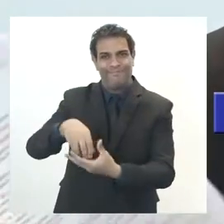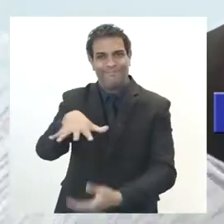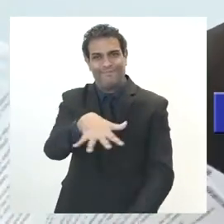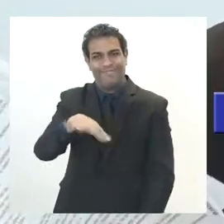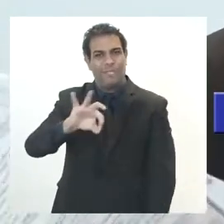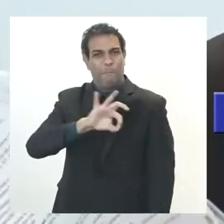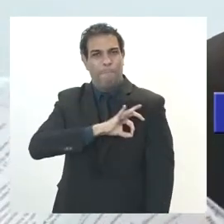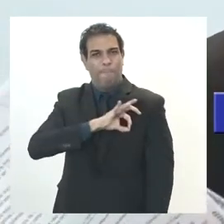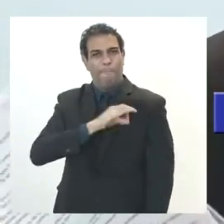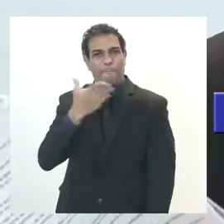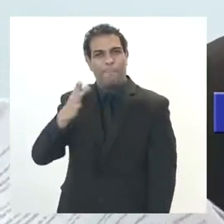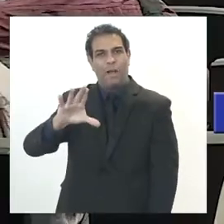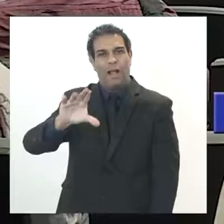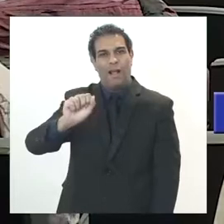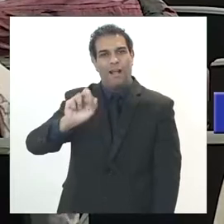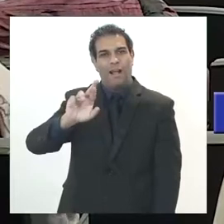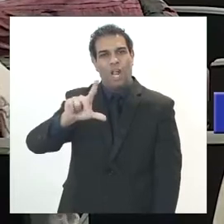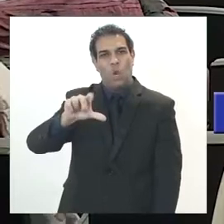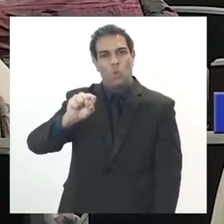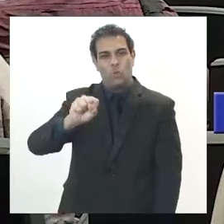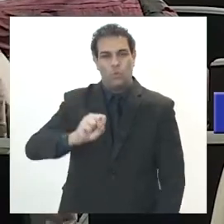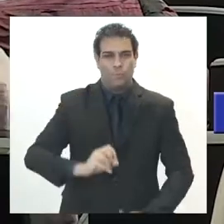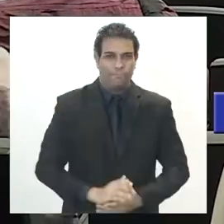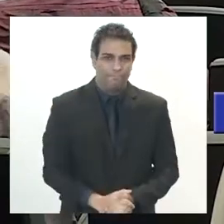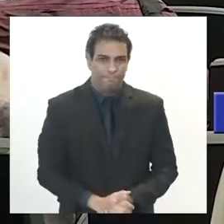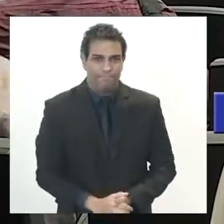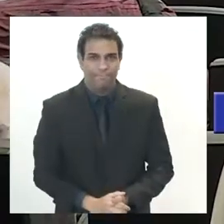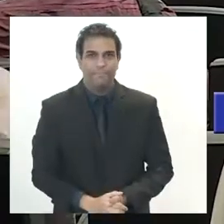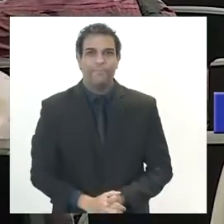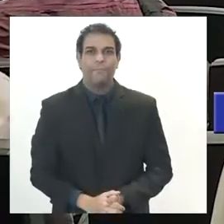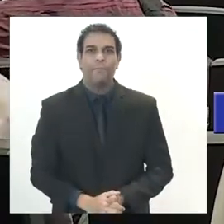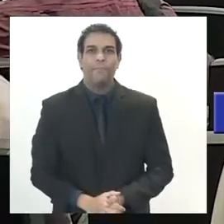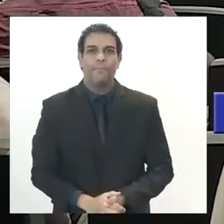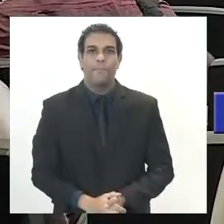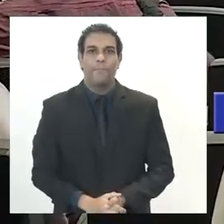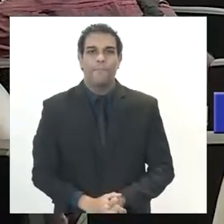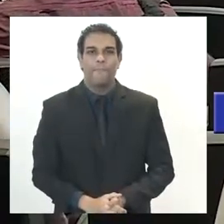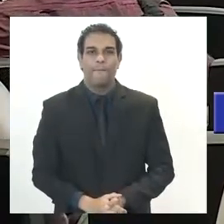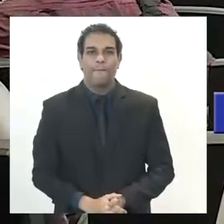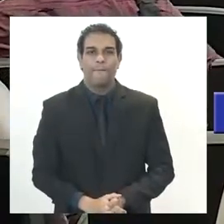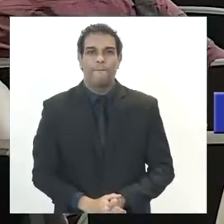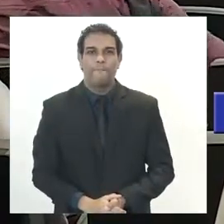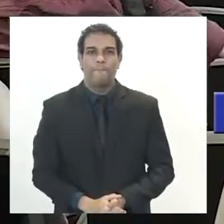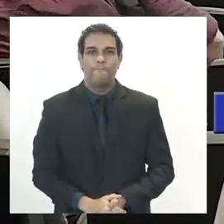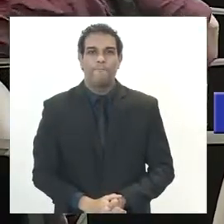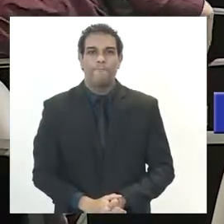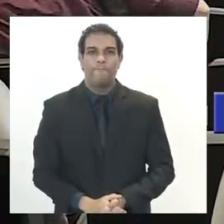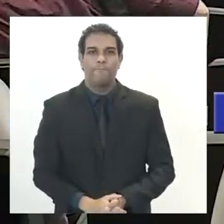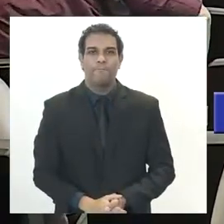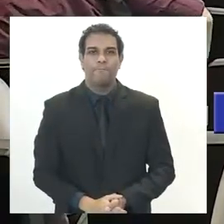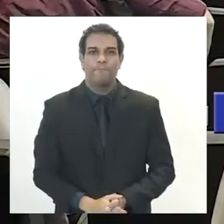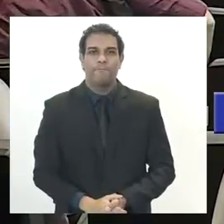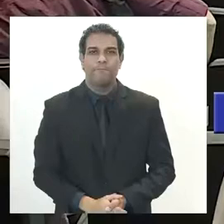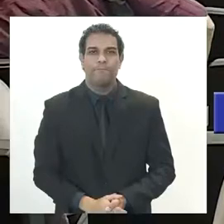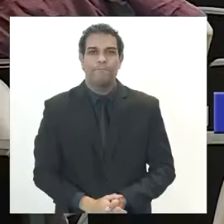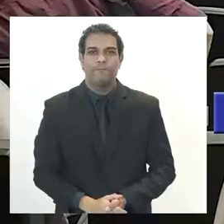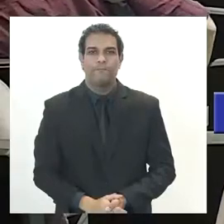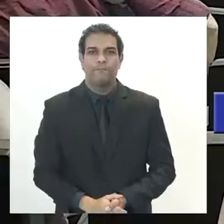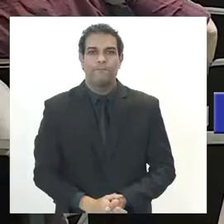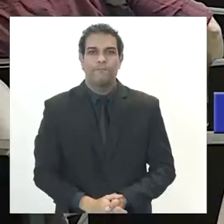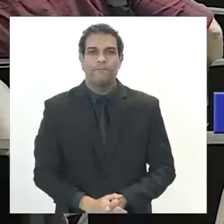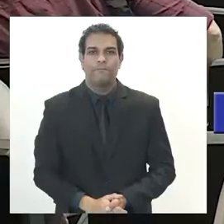registrado Carlos César por favor E aí as conversas